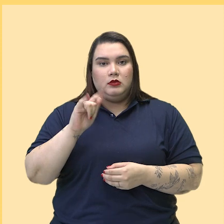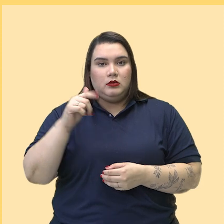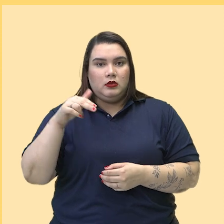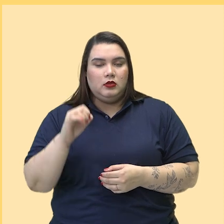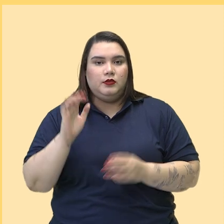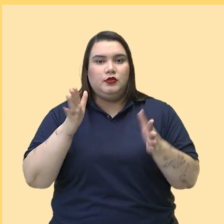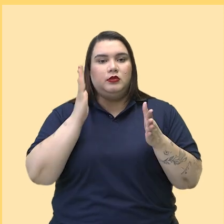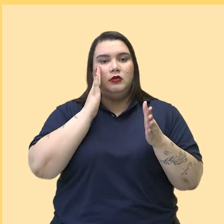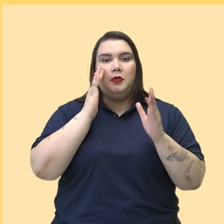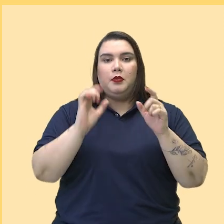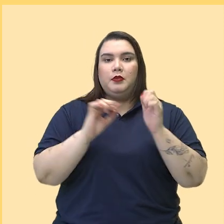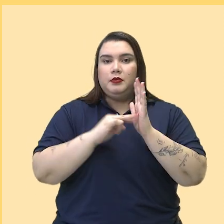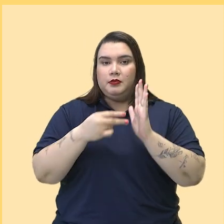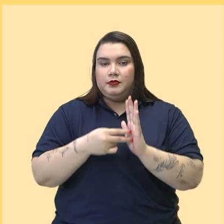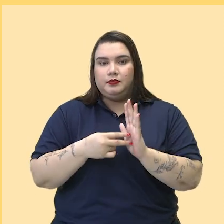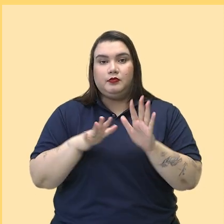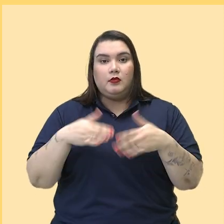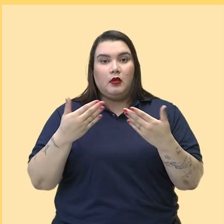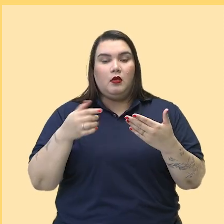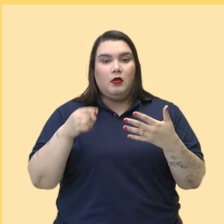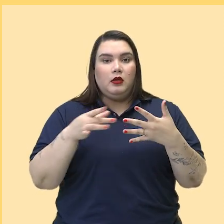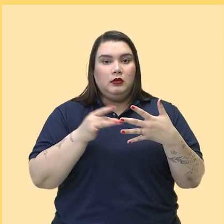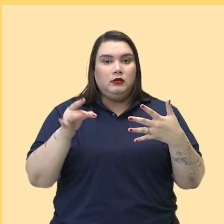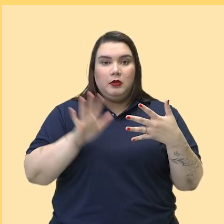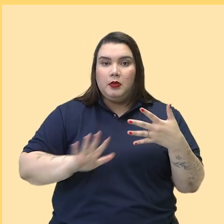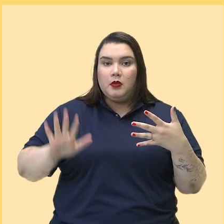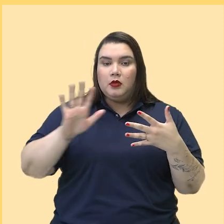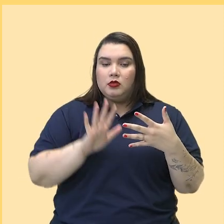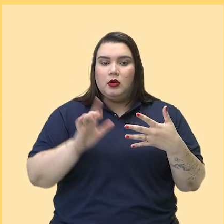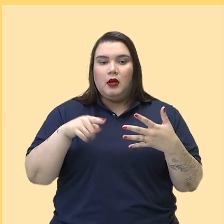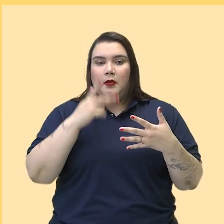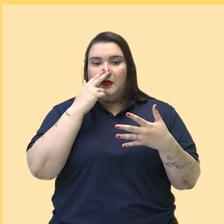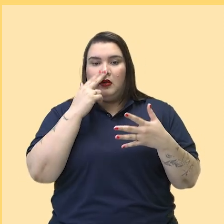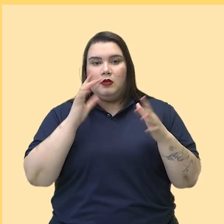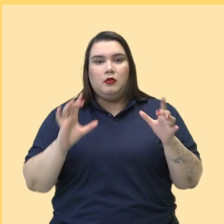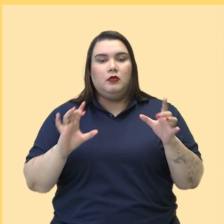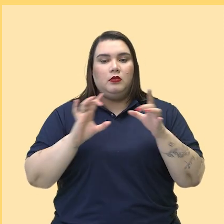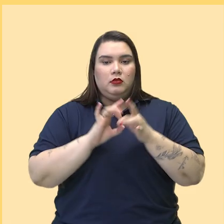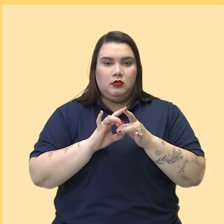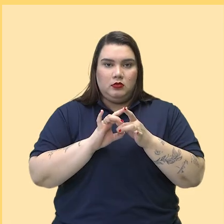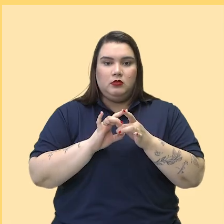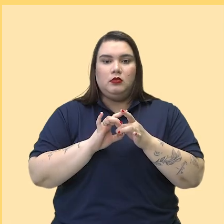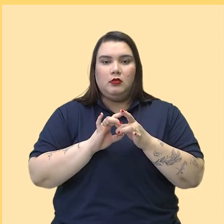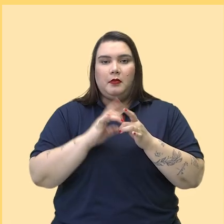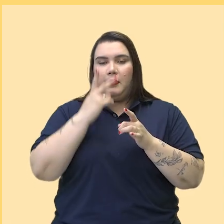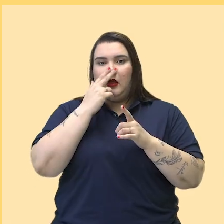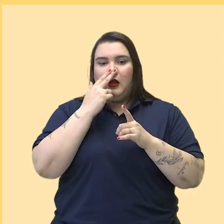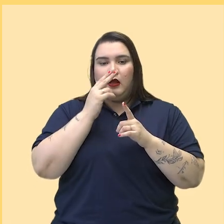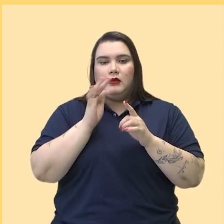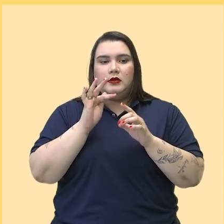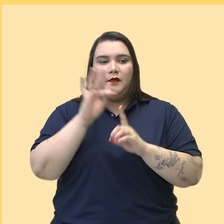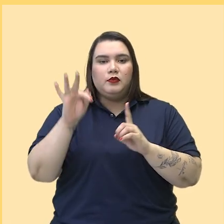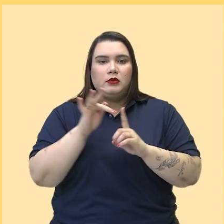que significa. Então, a semiótica, ela é como se juntasse, como se fosse uma função matemática, que